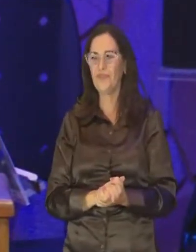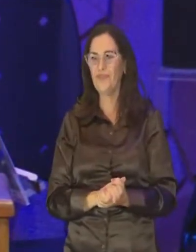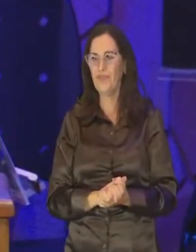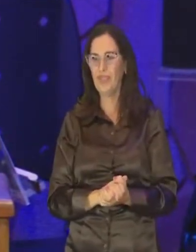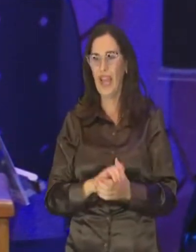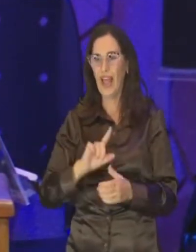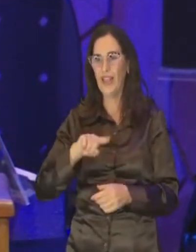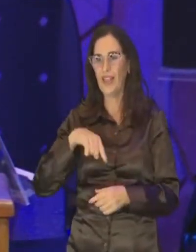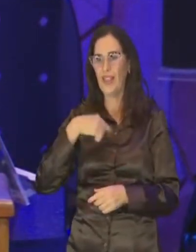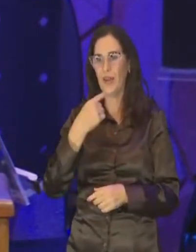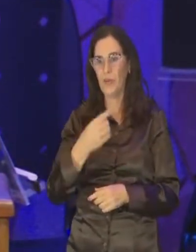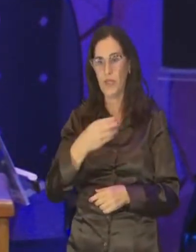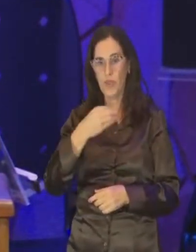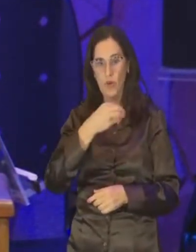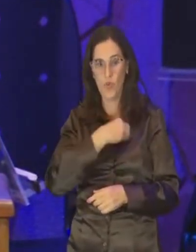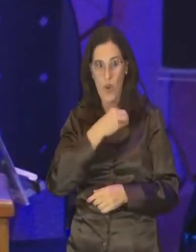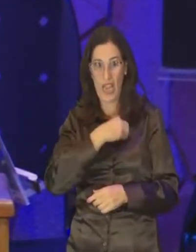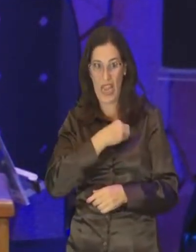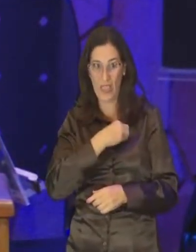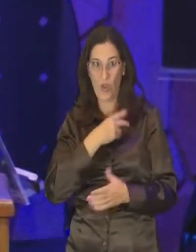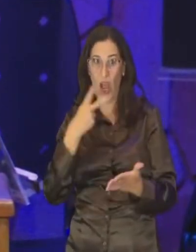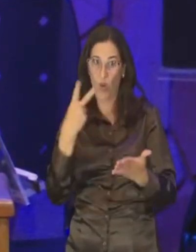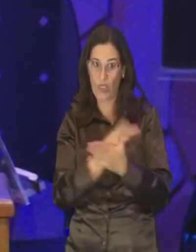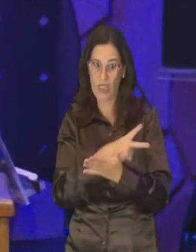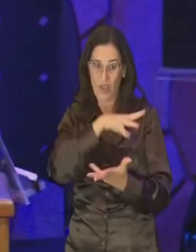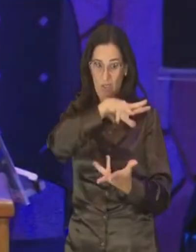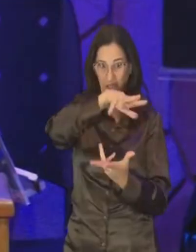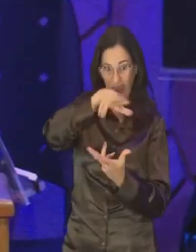Depois que o pecado foi instituído na terra,